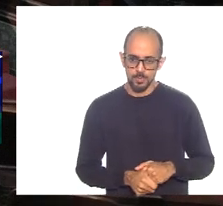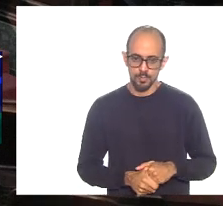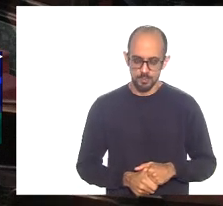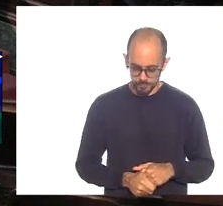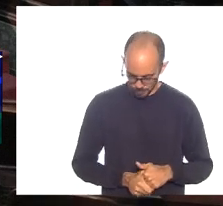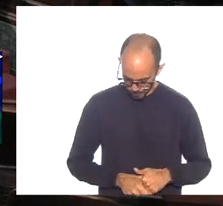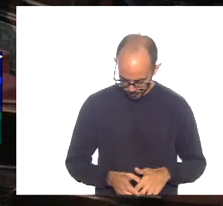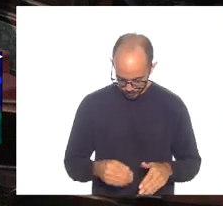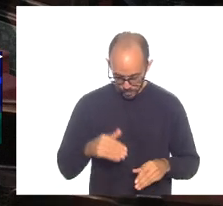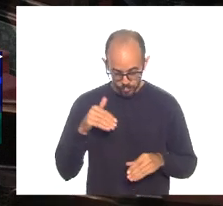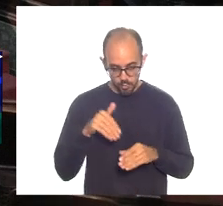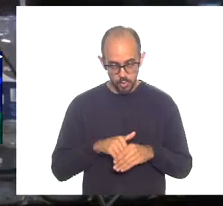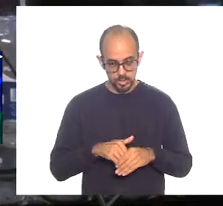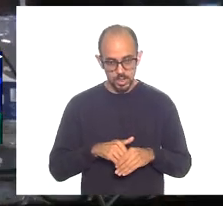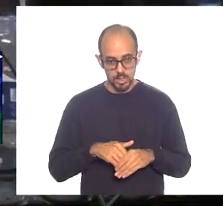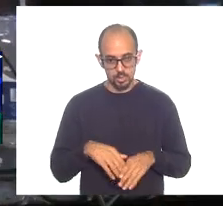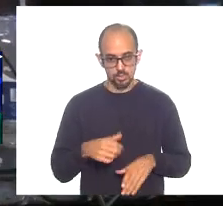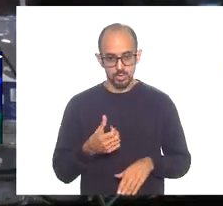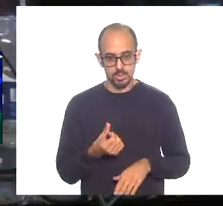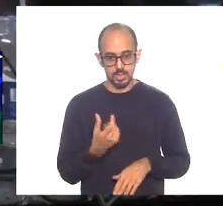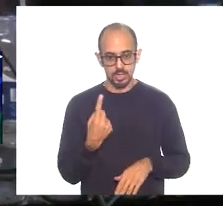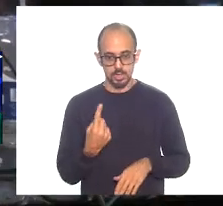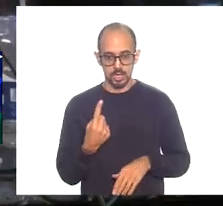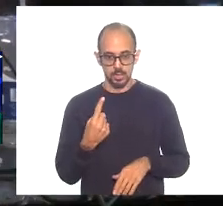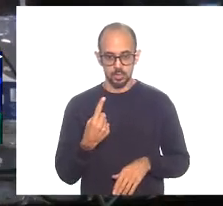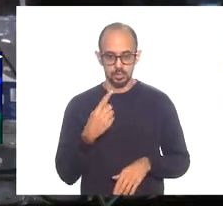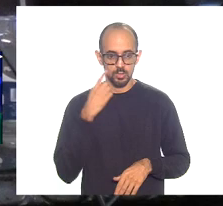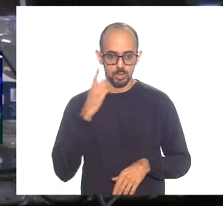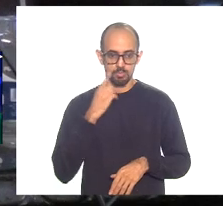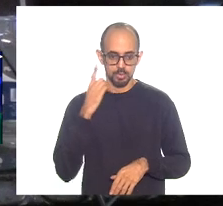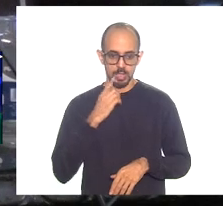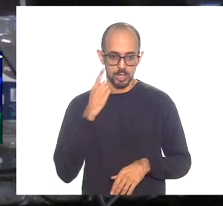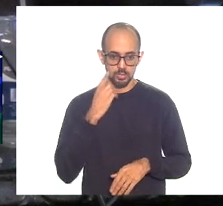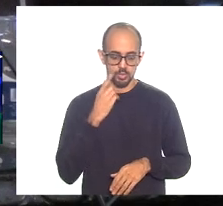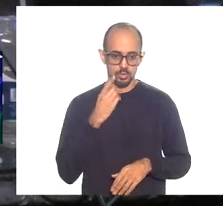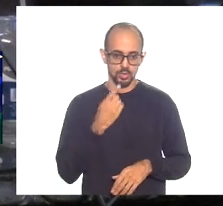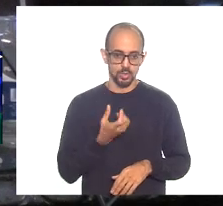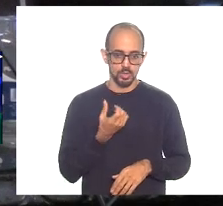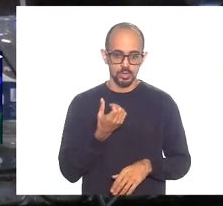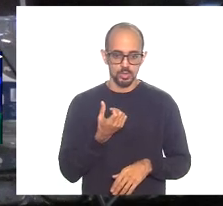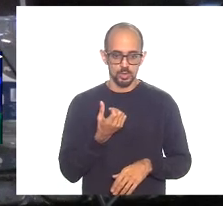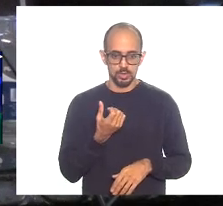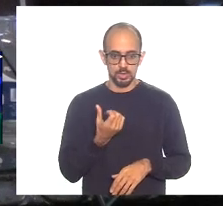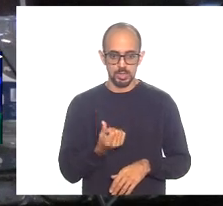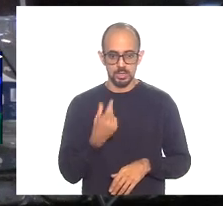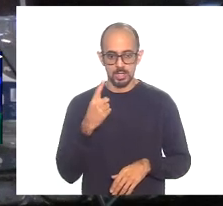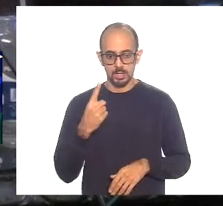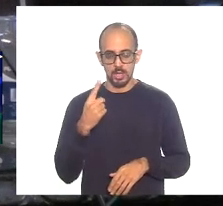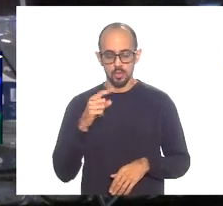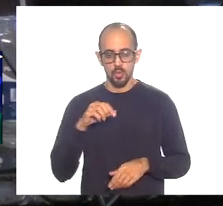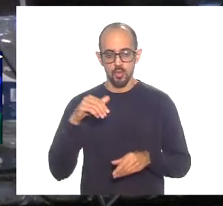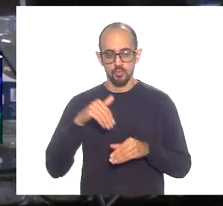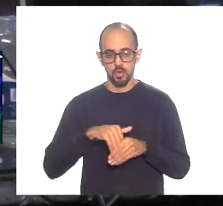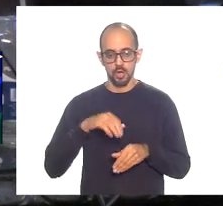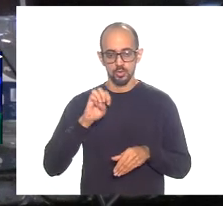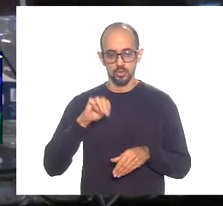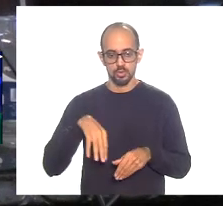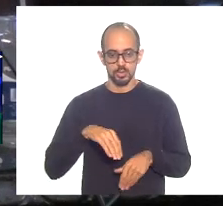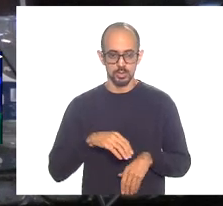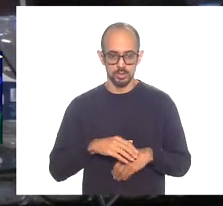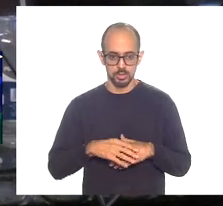e votaram 61 parlamentares e 61 votos sim